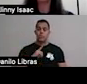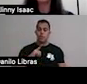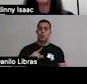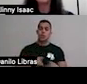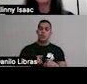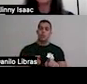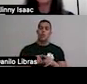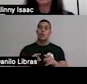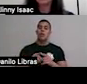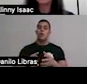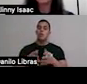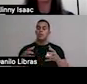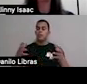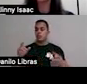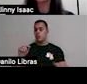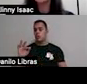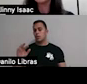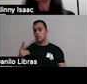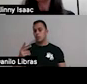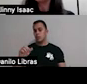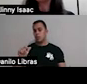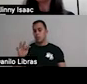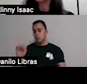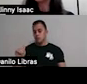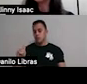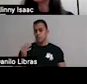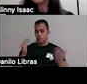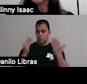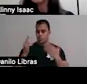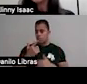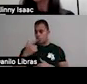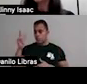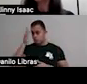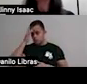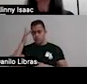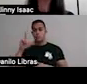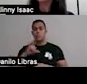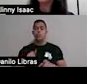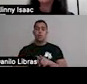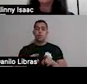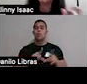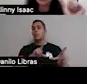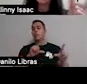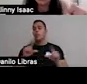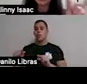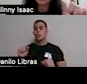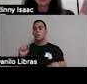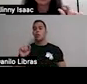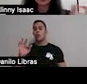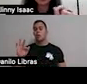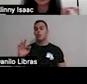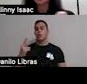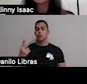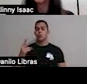fosforilação de F2-alfa quando comparado a indivíduos saudáveis e havia uma redução da F2B5, que é justamente